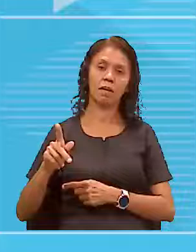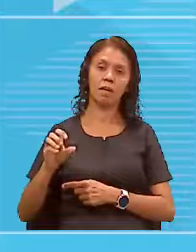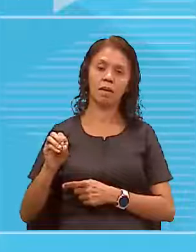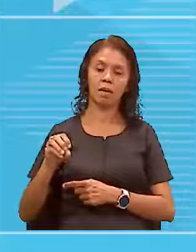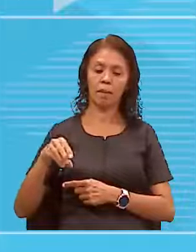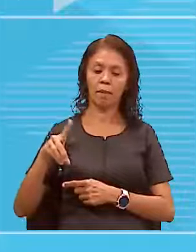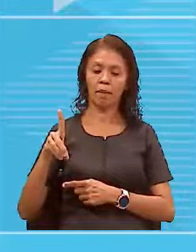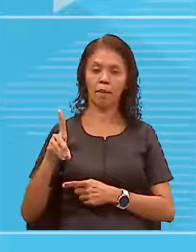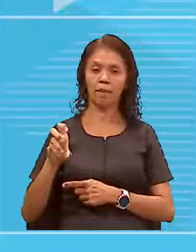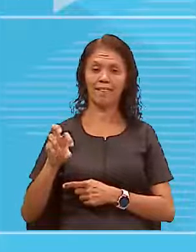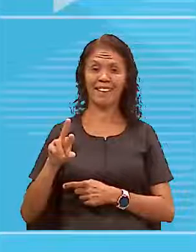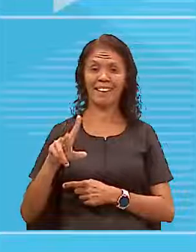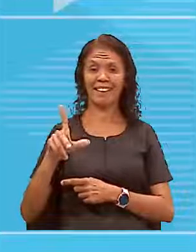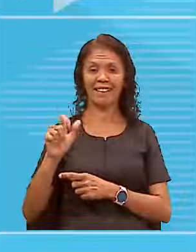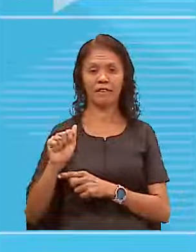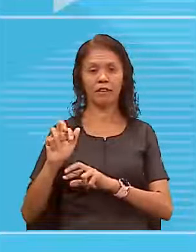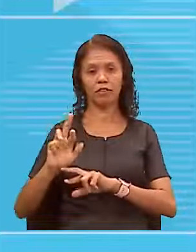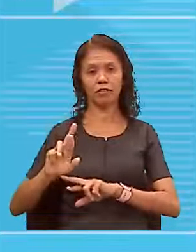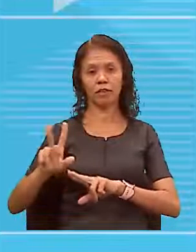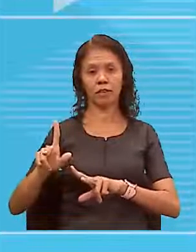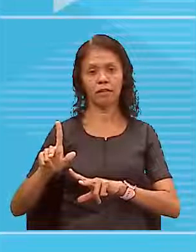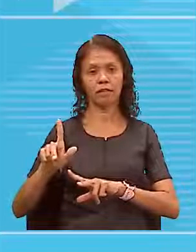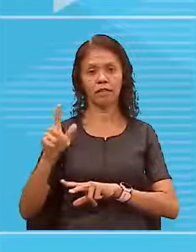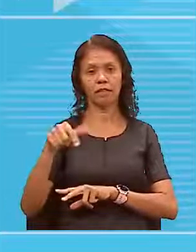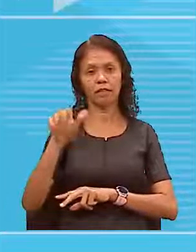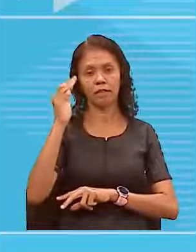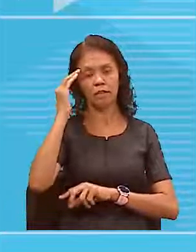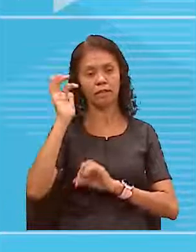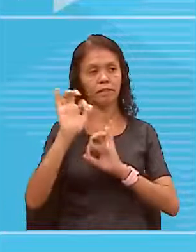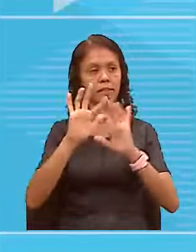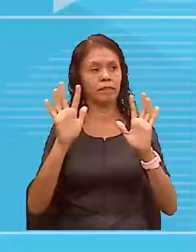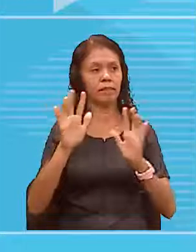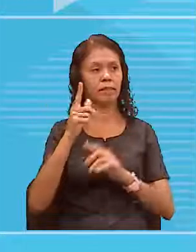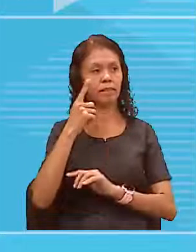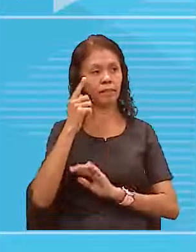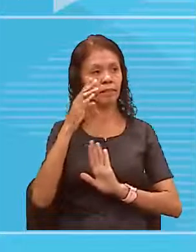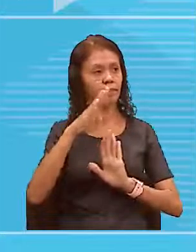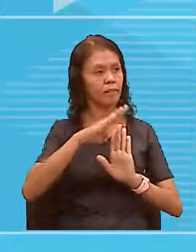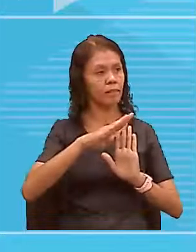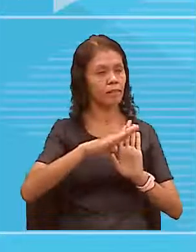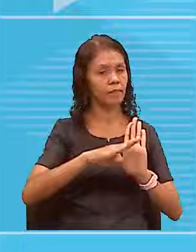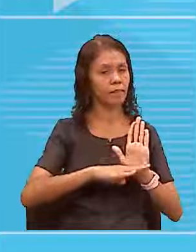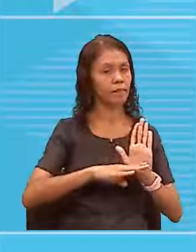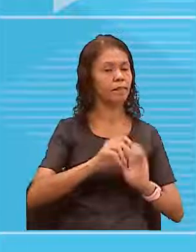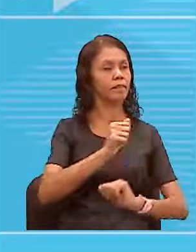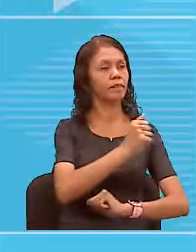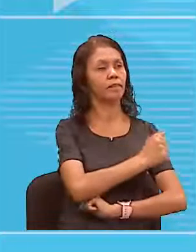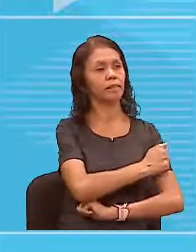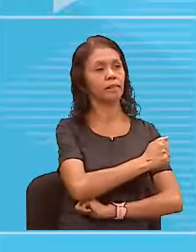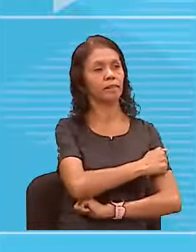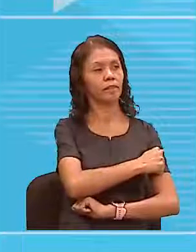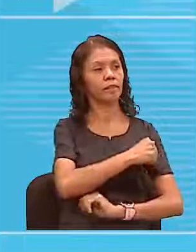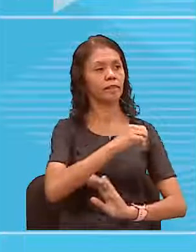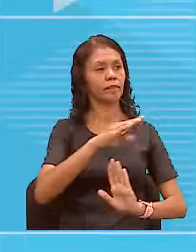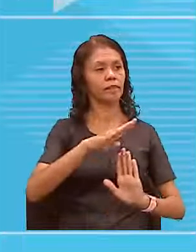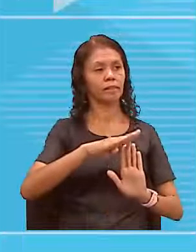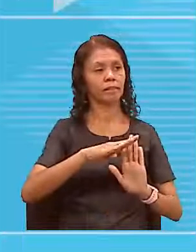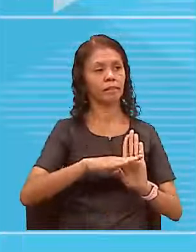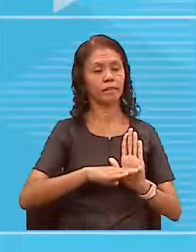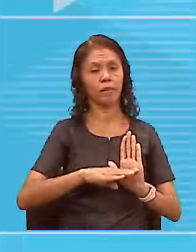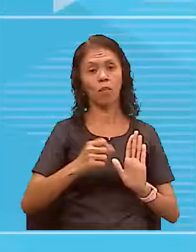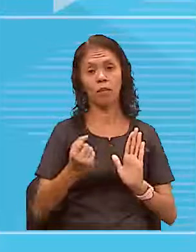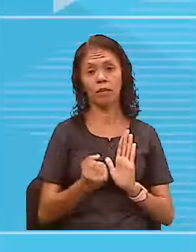notas. Olha só, gente, a quantidade de alunos. Nós temos aí, ó, um aluno tirou nota